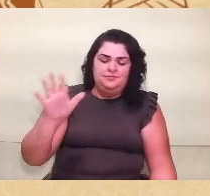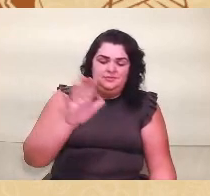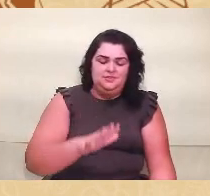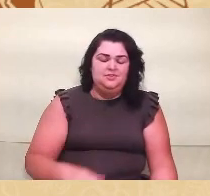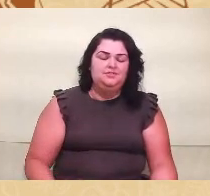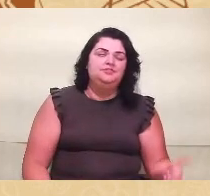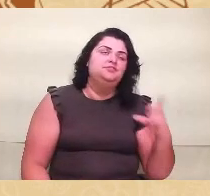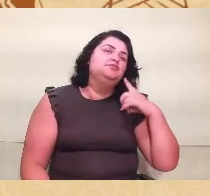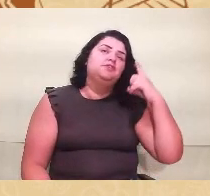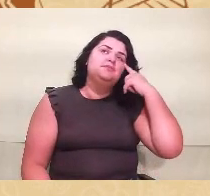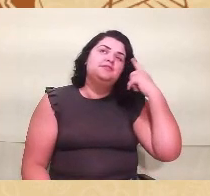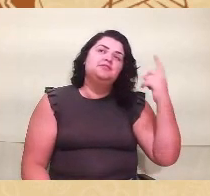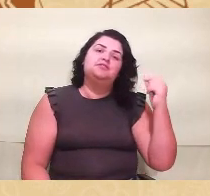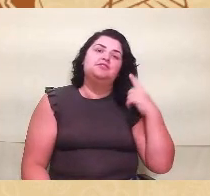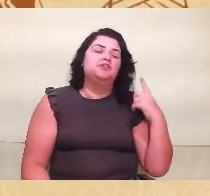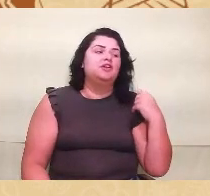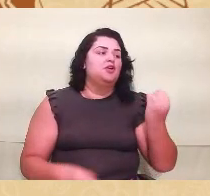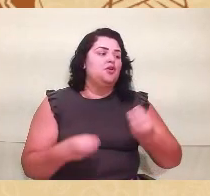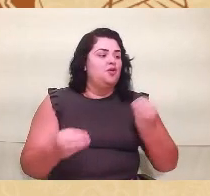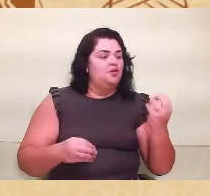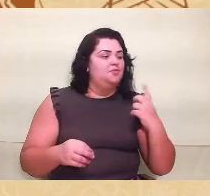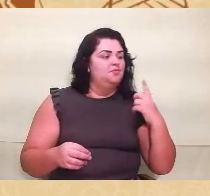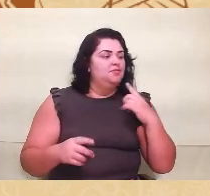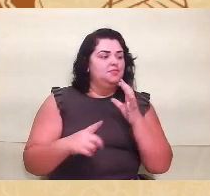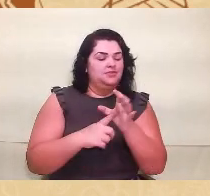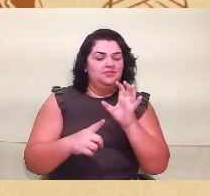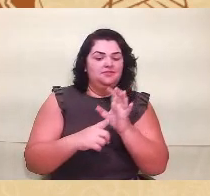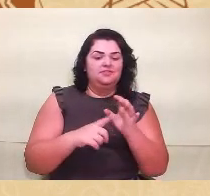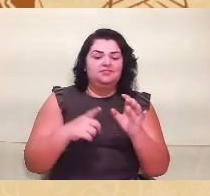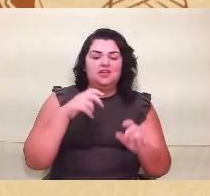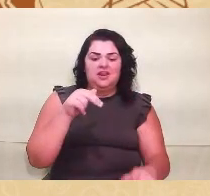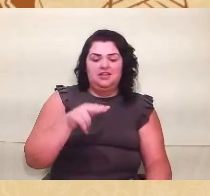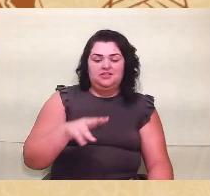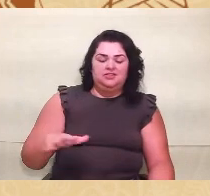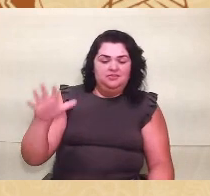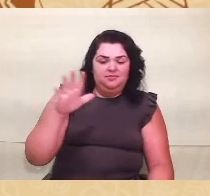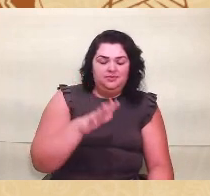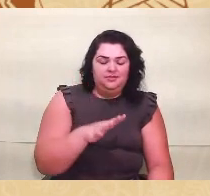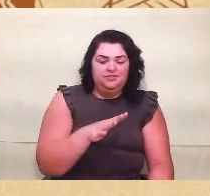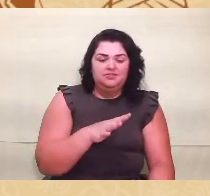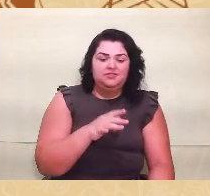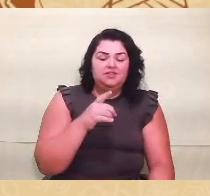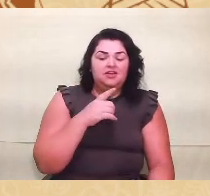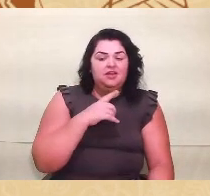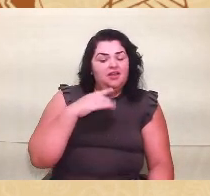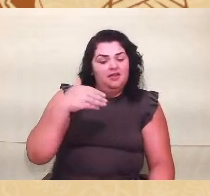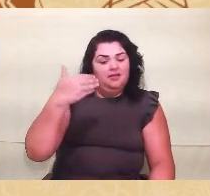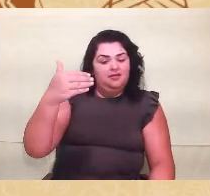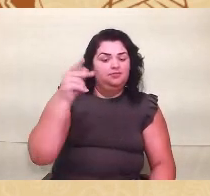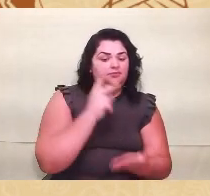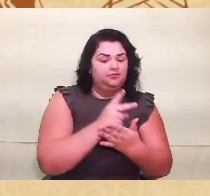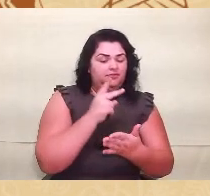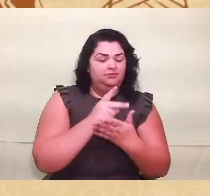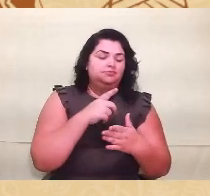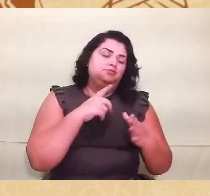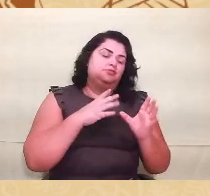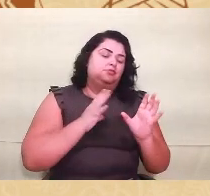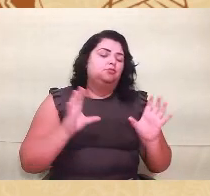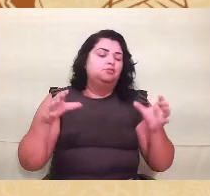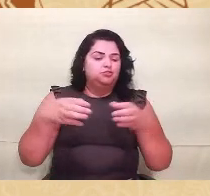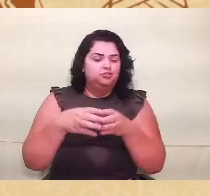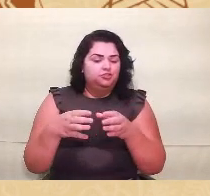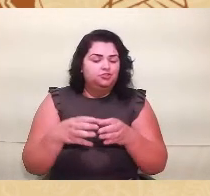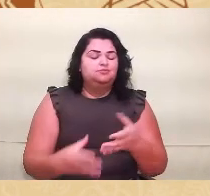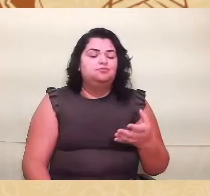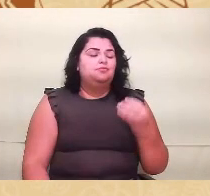pensarmos juntos como é que a gente se manifesta nacionalmente, eu acho que é um caminho, sabe, para esse coletivo. Como é